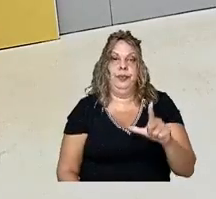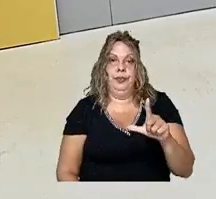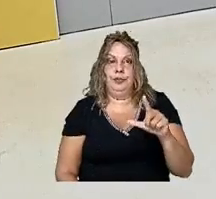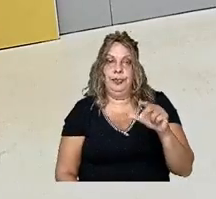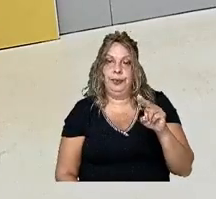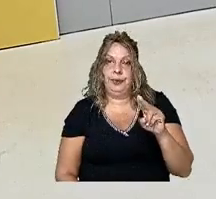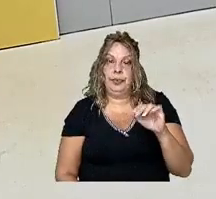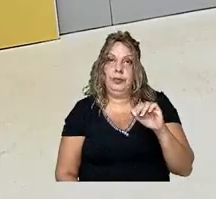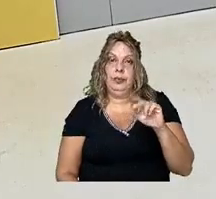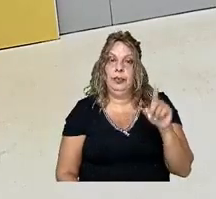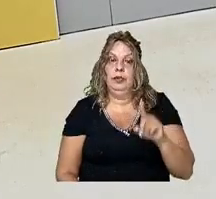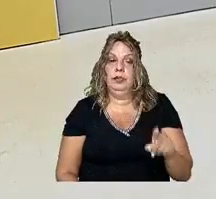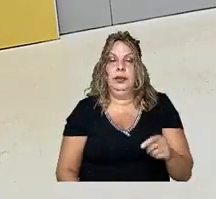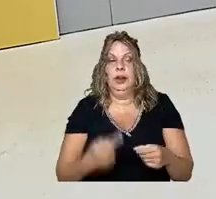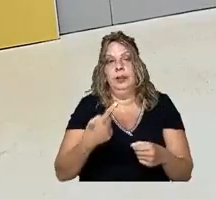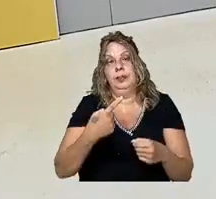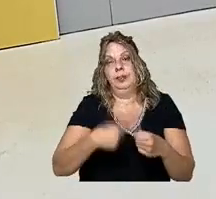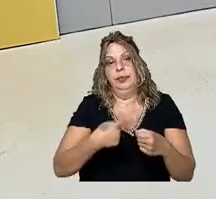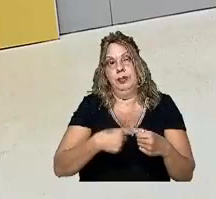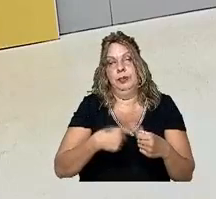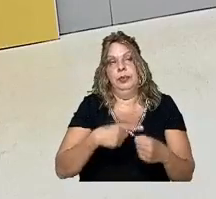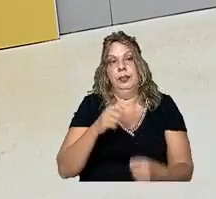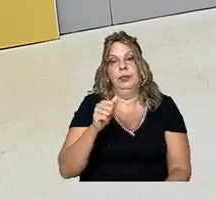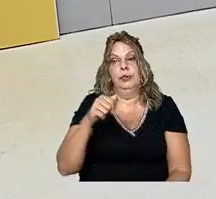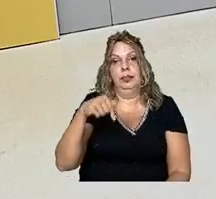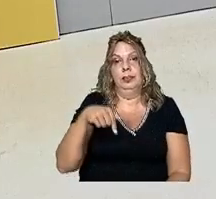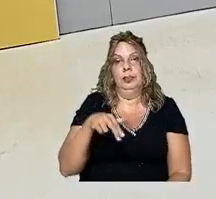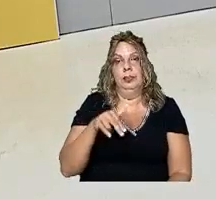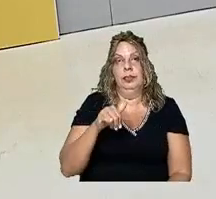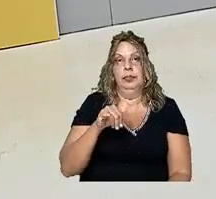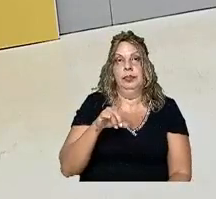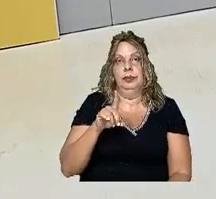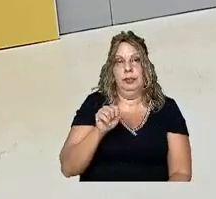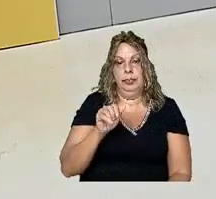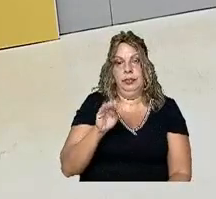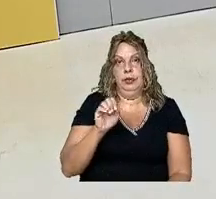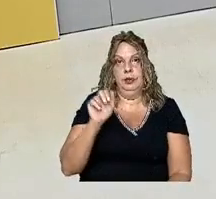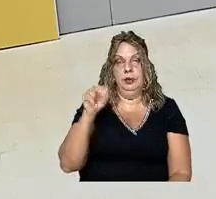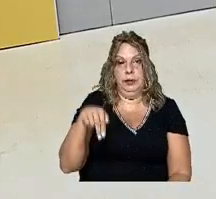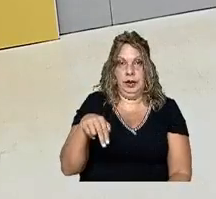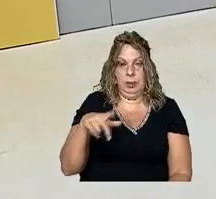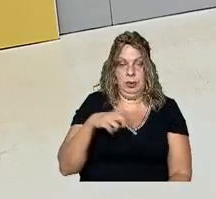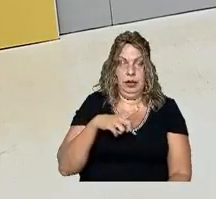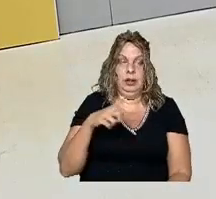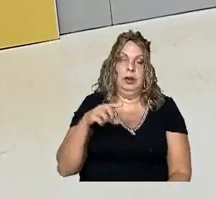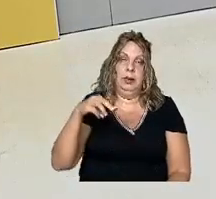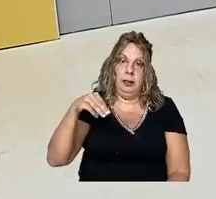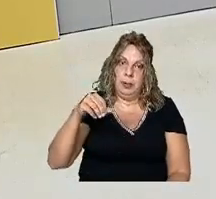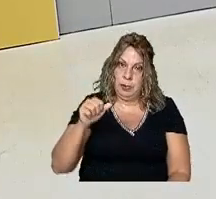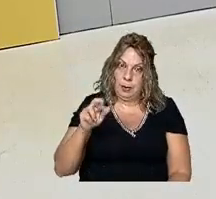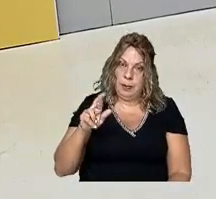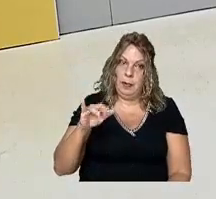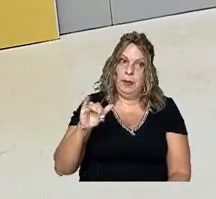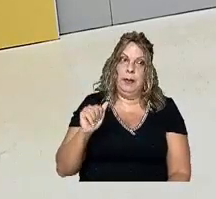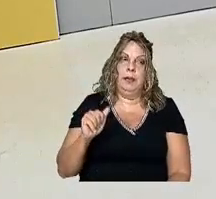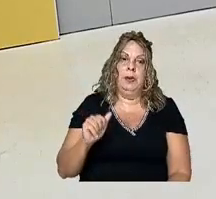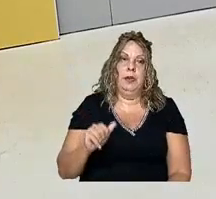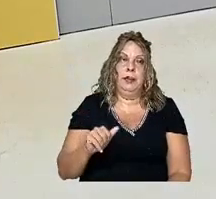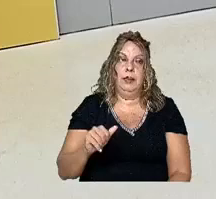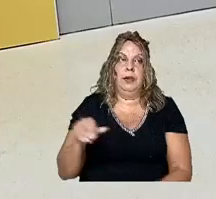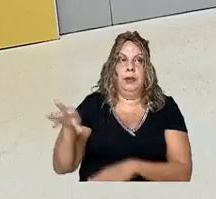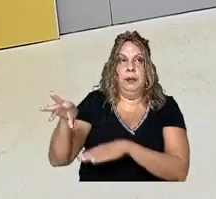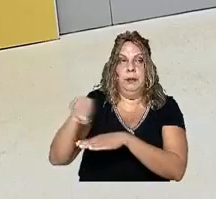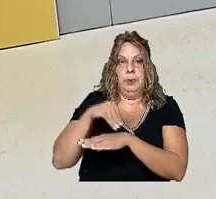Freitas, lá de Aquidabã, mande um abraço para minha esposa, Cari Santos. A Maria Harmonia já colocou, olha que a mensagem